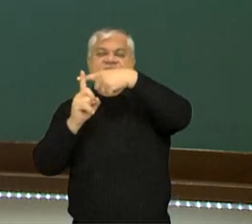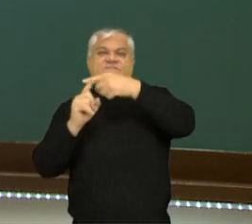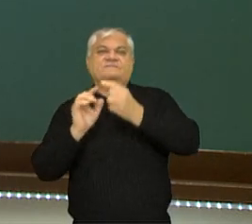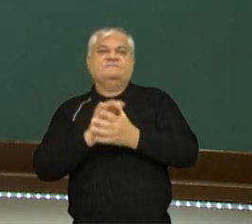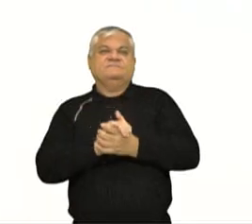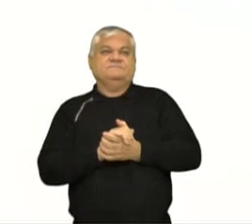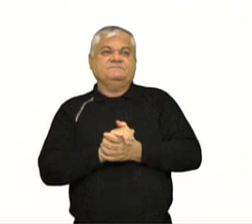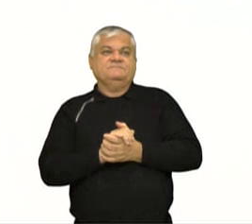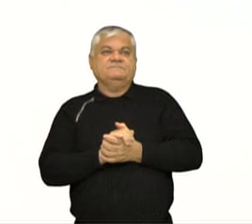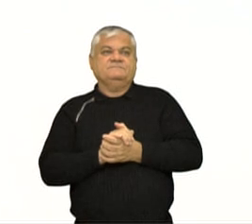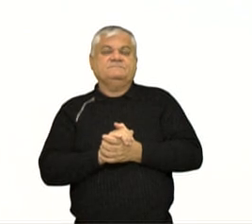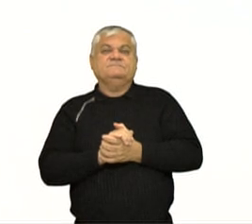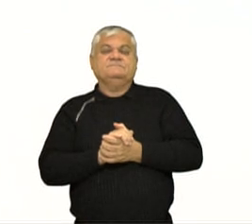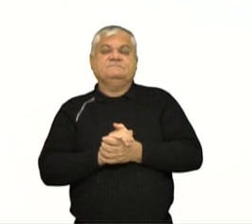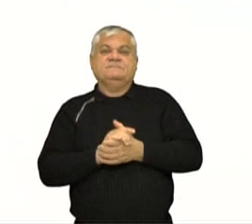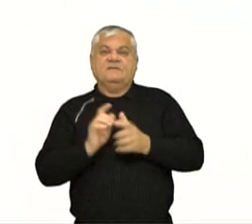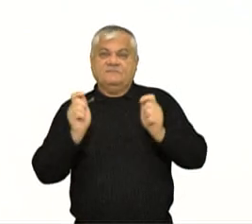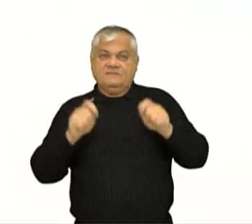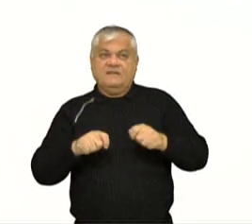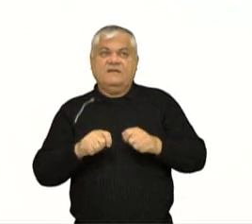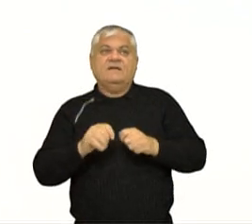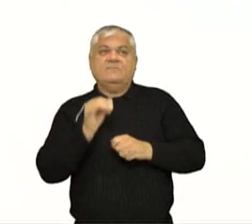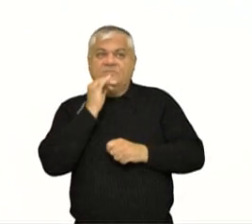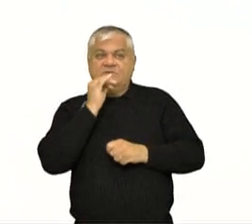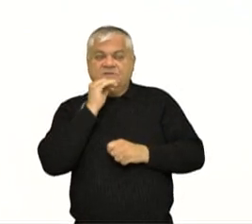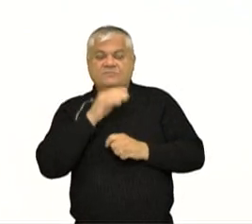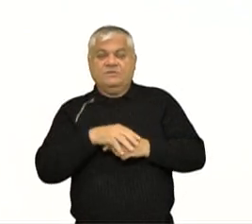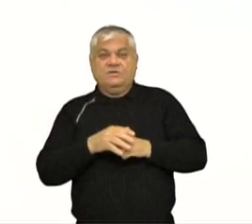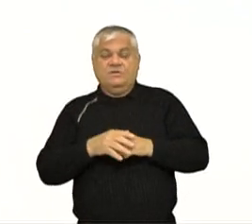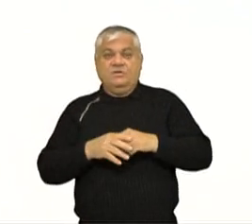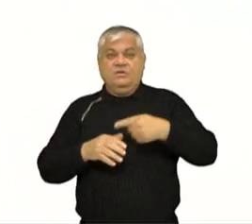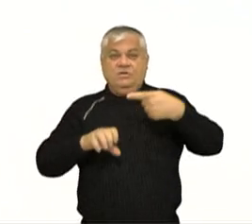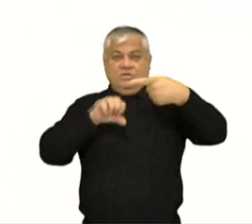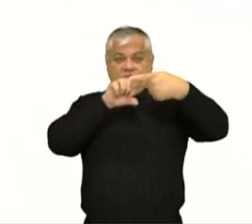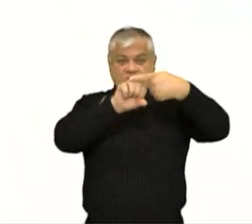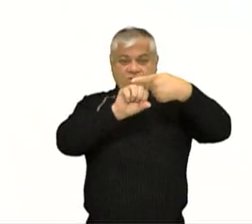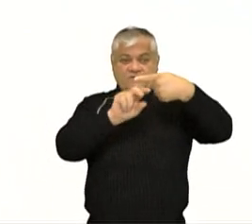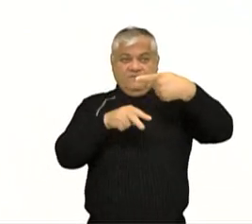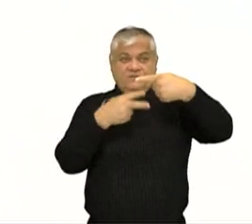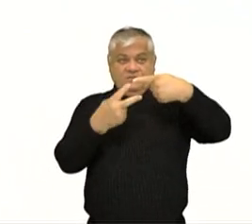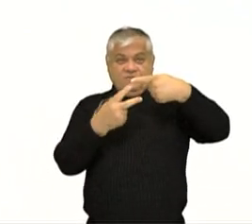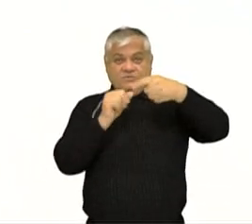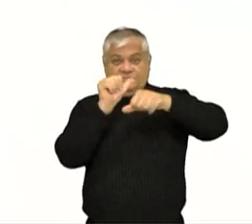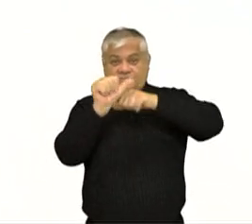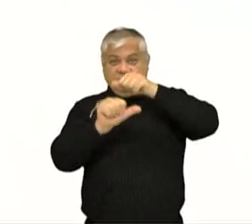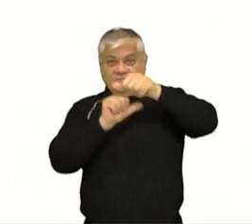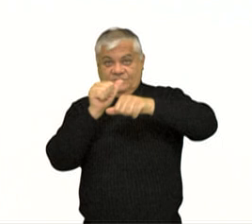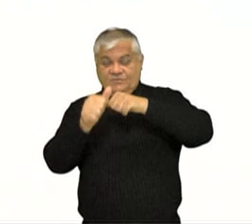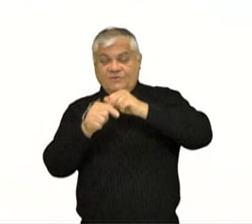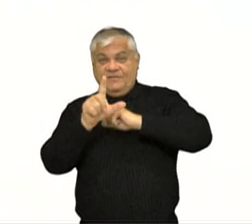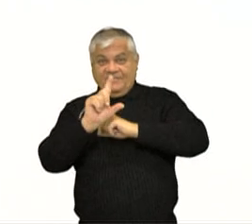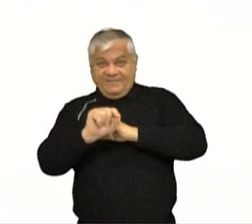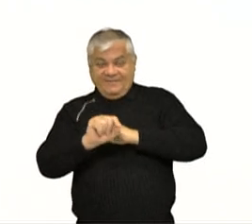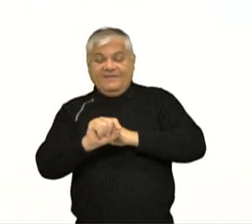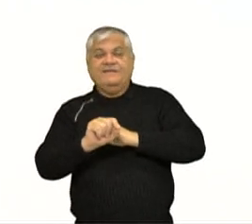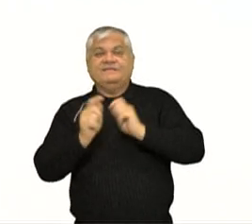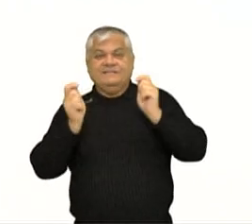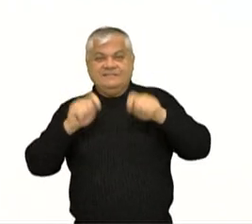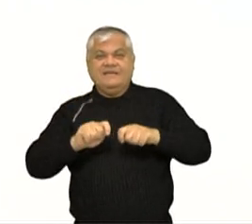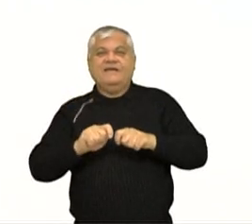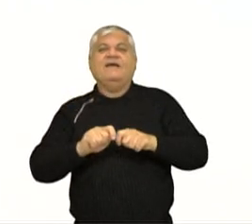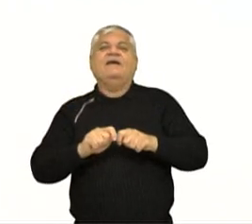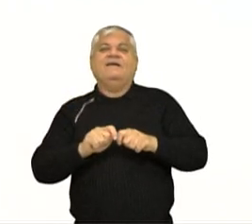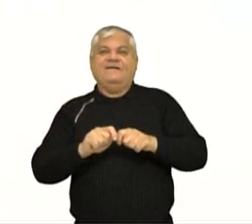positivo. Agora sim, depois que o expoente fica positivo, é que nós